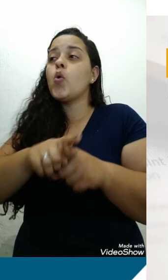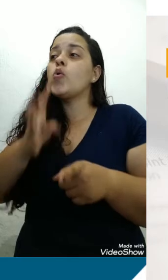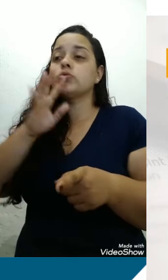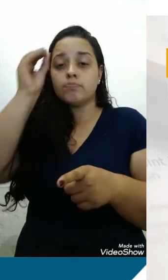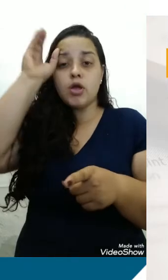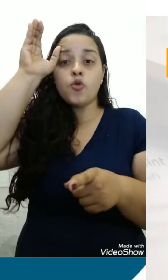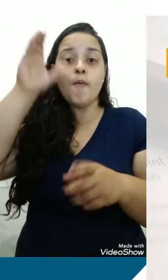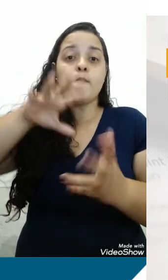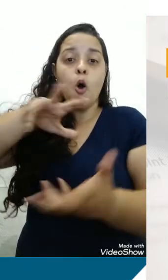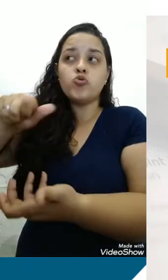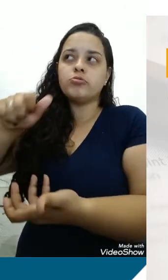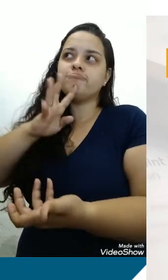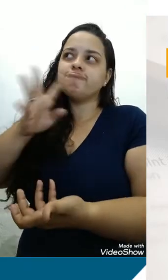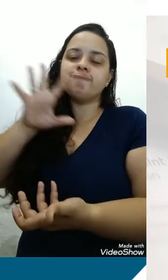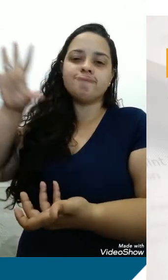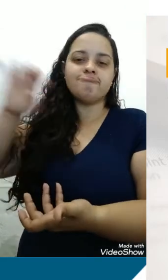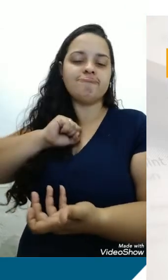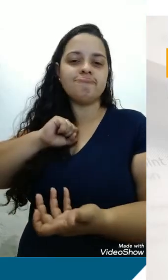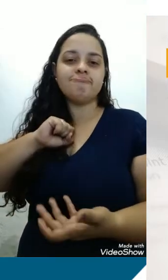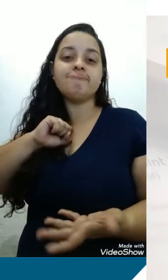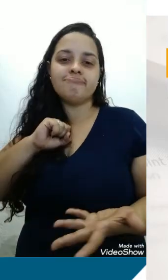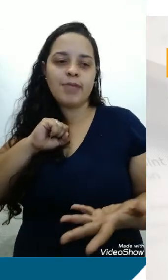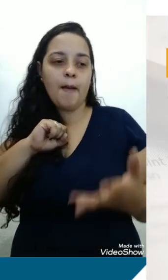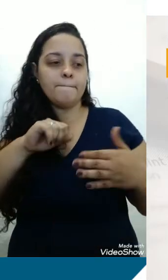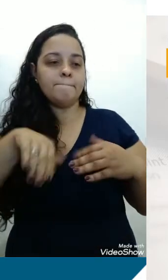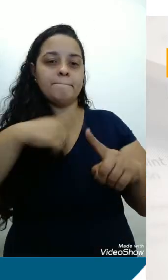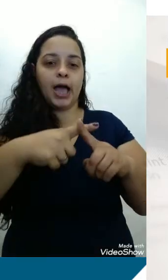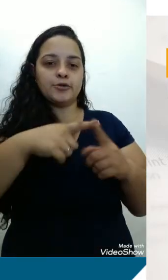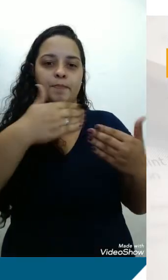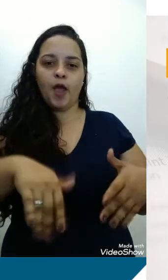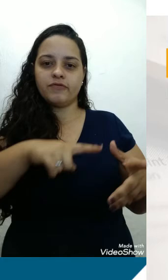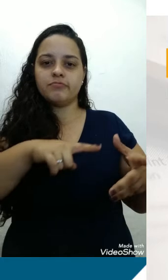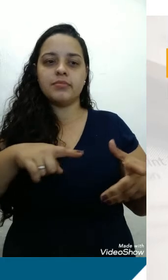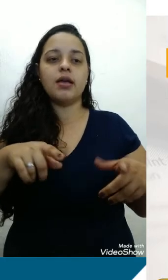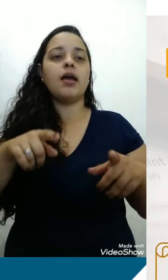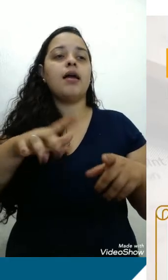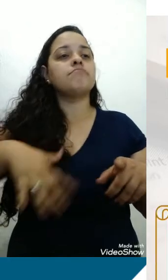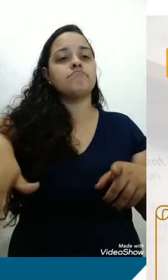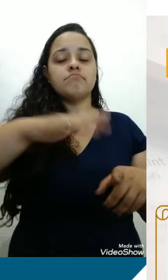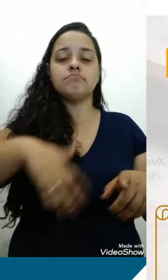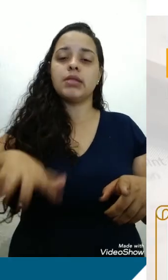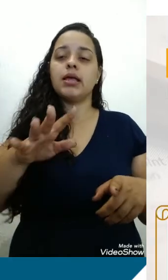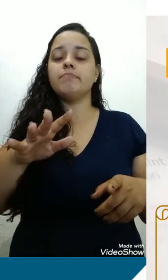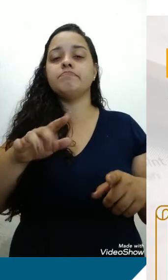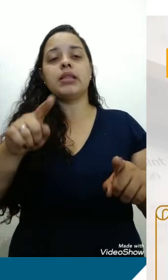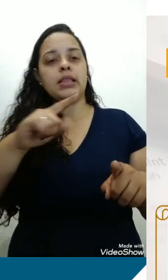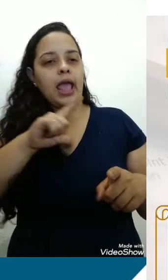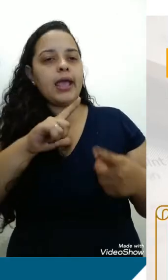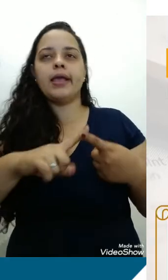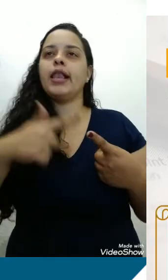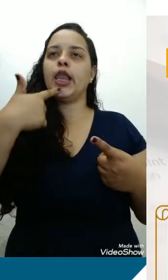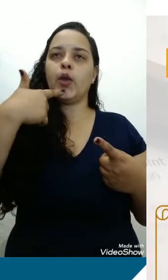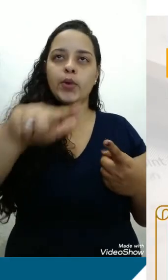de mundo que ele possui. Esse conhecimento de mundo ele deve ser legitimado em alguma área do conhecimento, seja